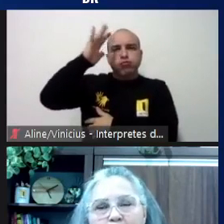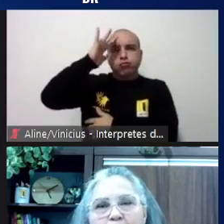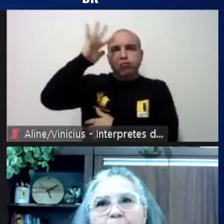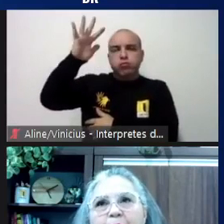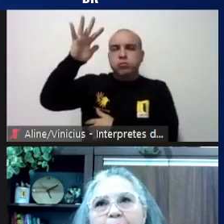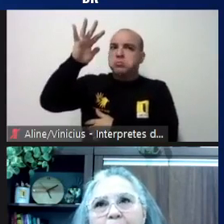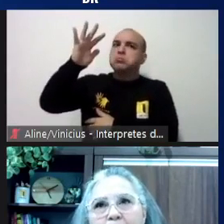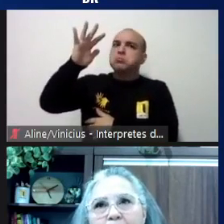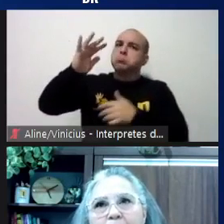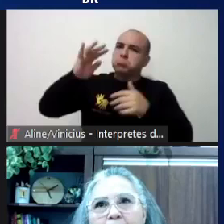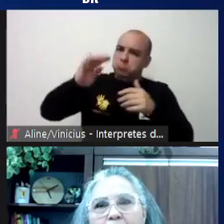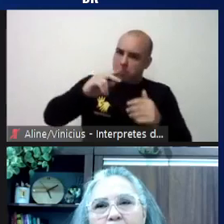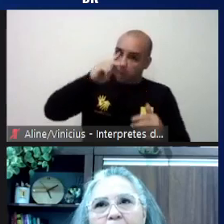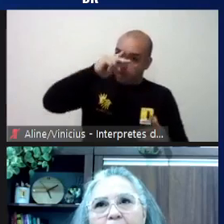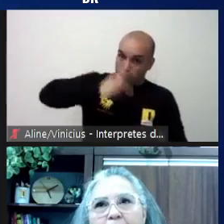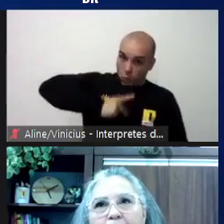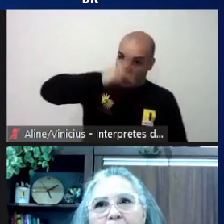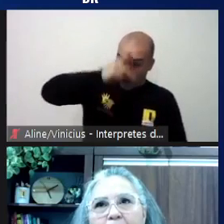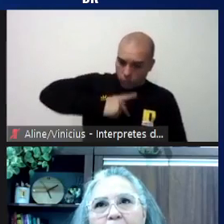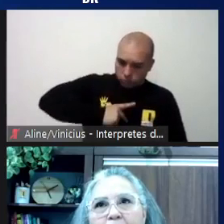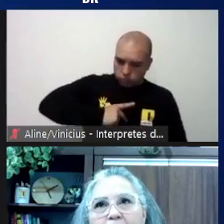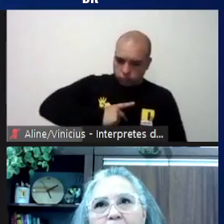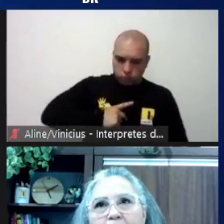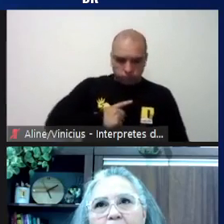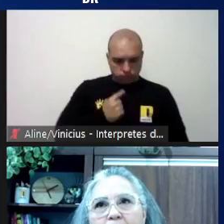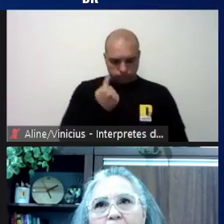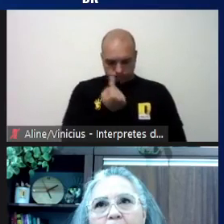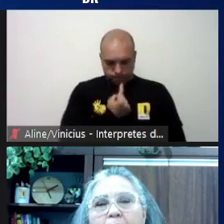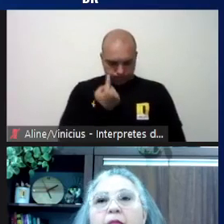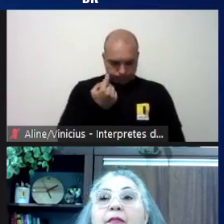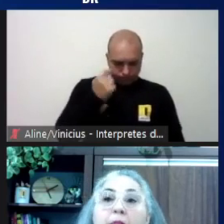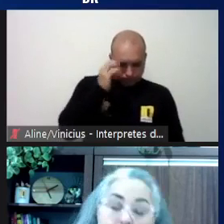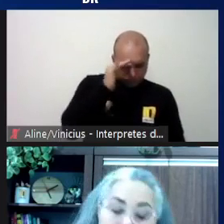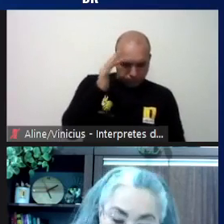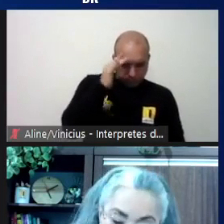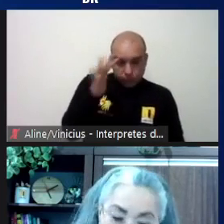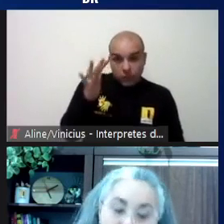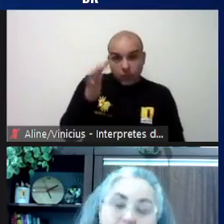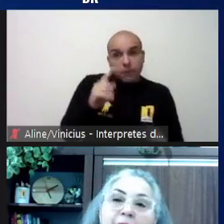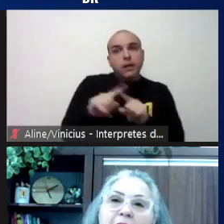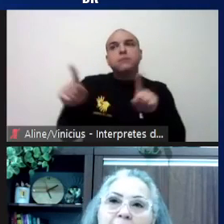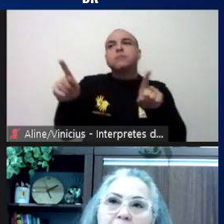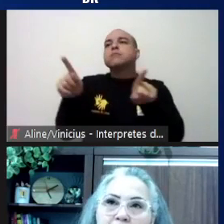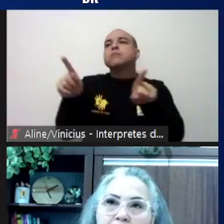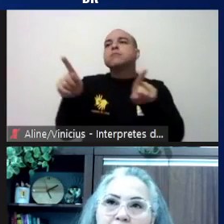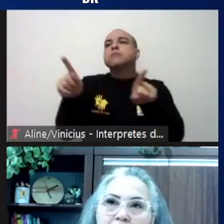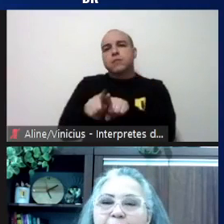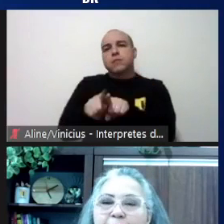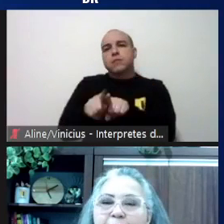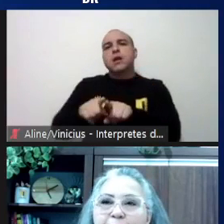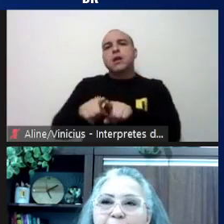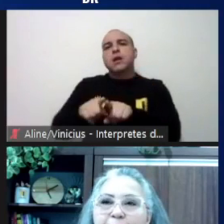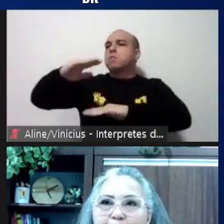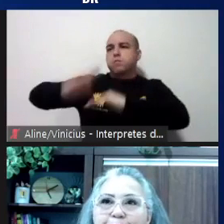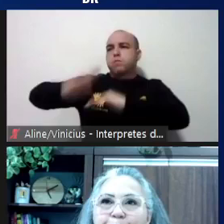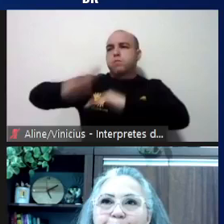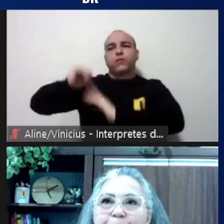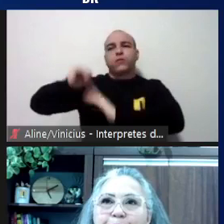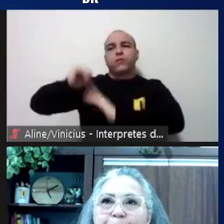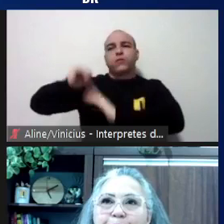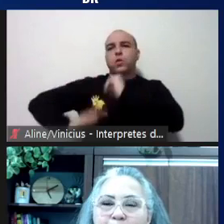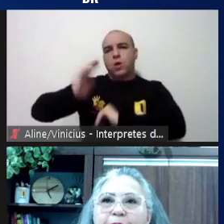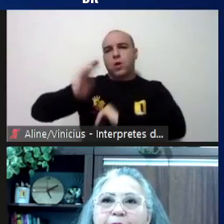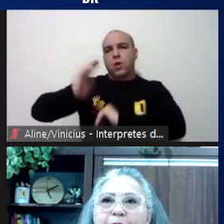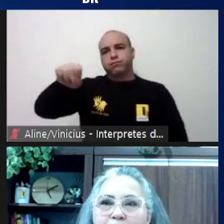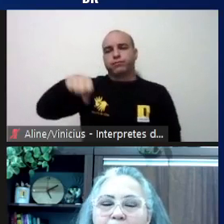profissional, porque, como você disse, começamos por nós, aqui. Daqui para fora. E isso a